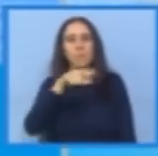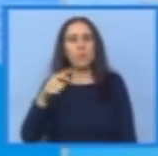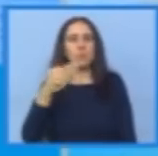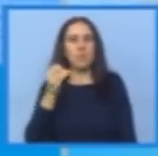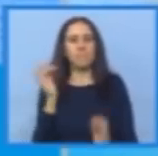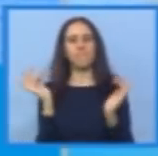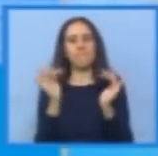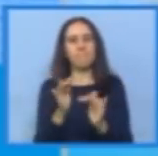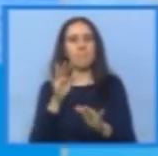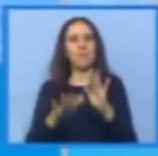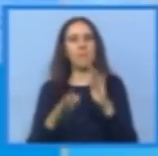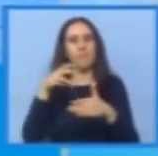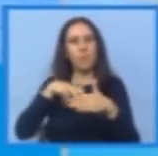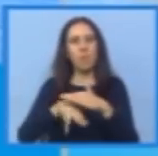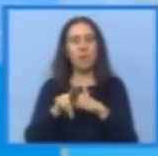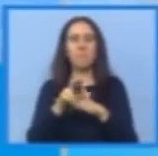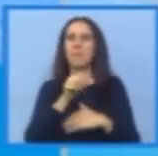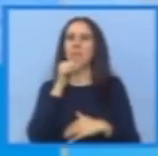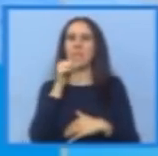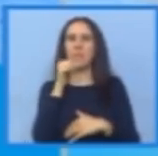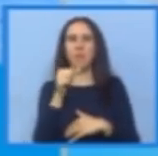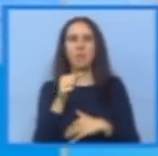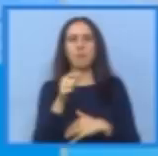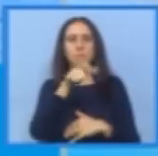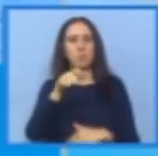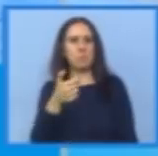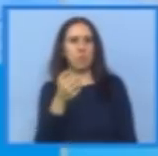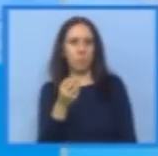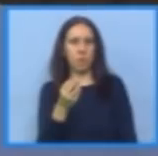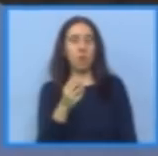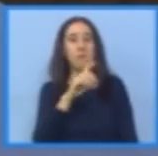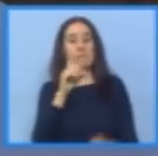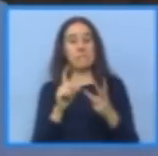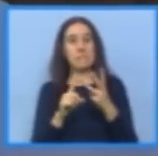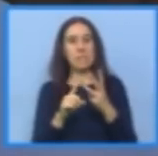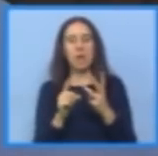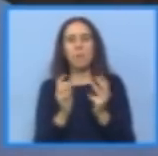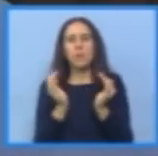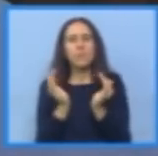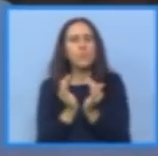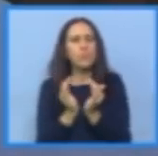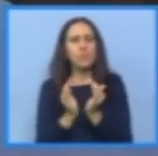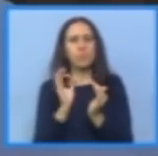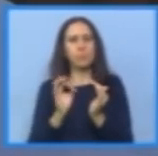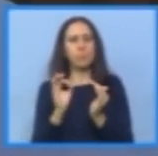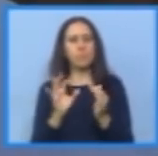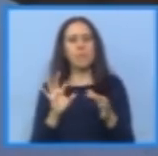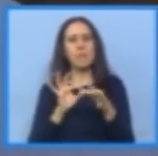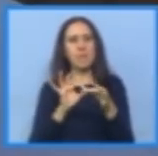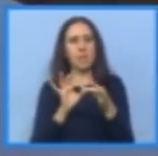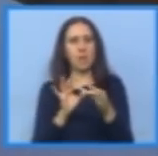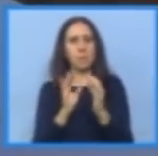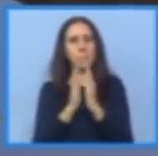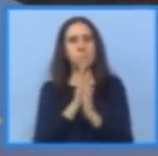vezes vão lá, embora a regra geral seja 50 pessoas, e depois um núcleo muito pequenino, bastante ligado às